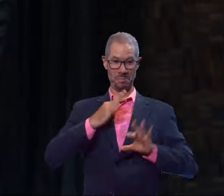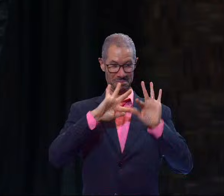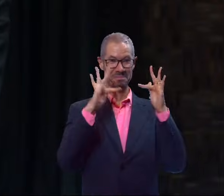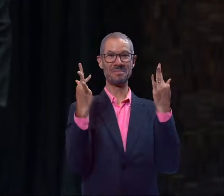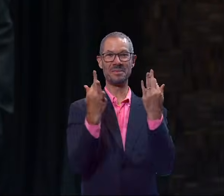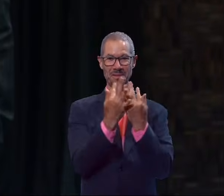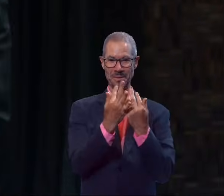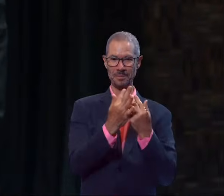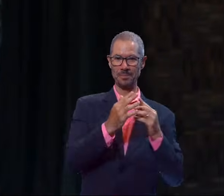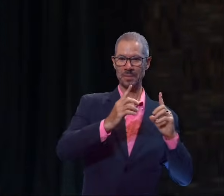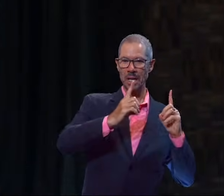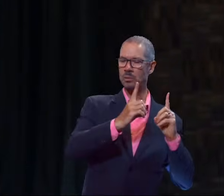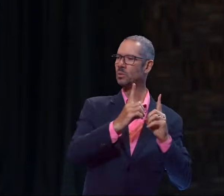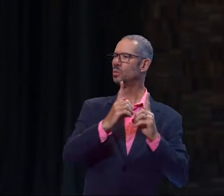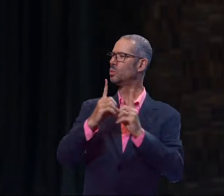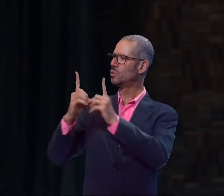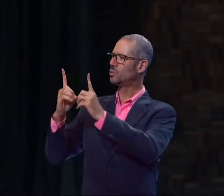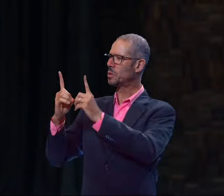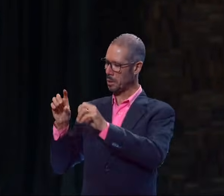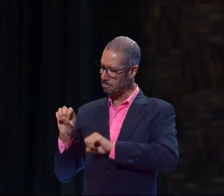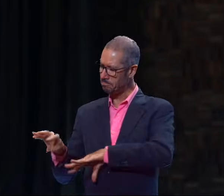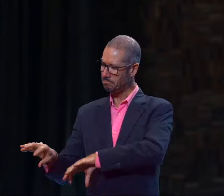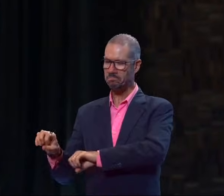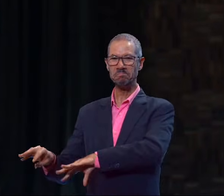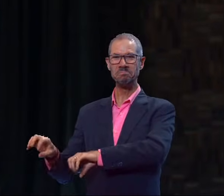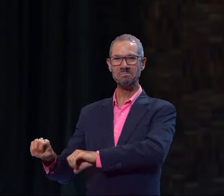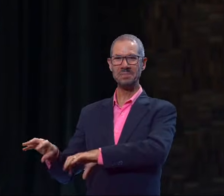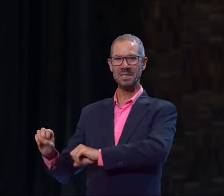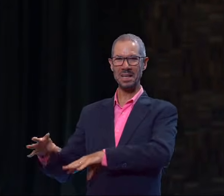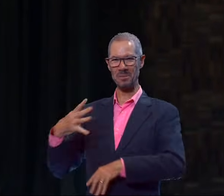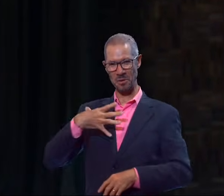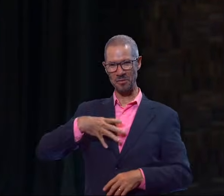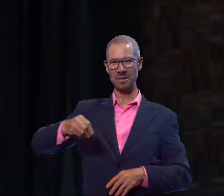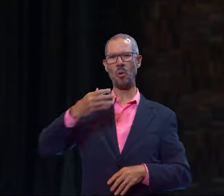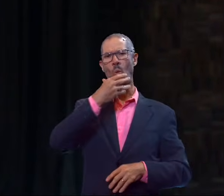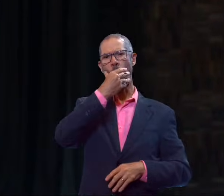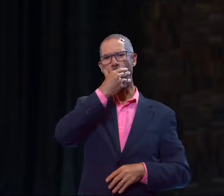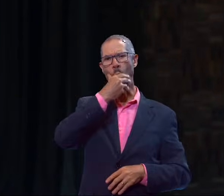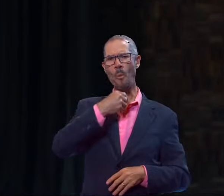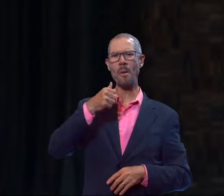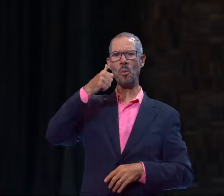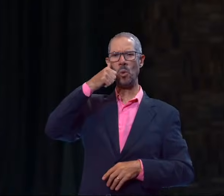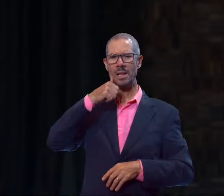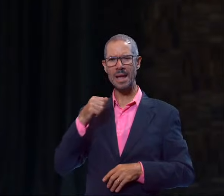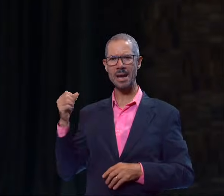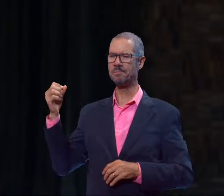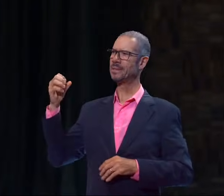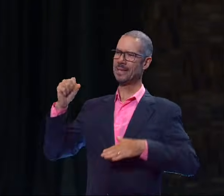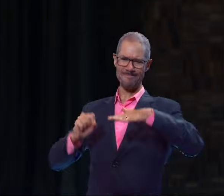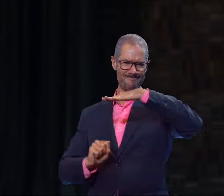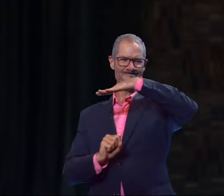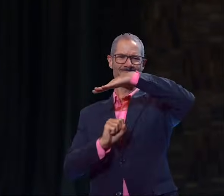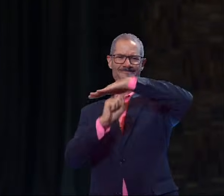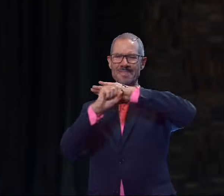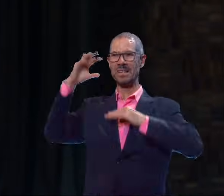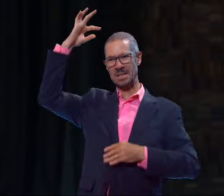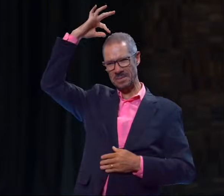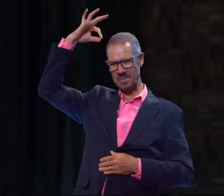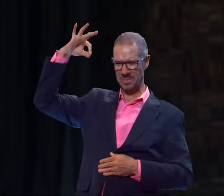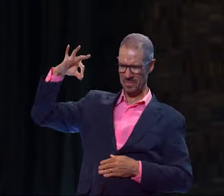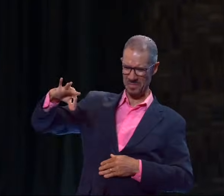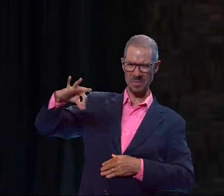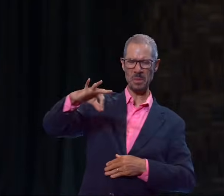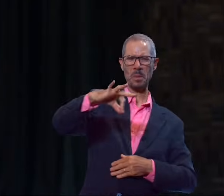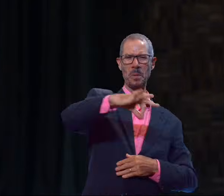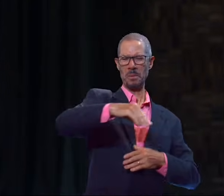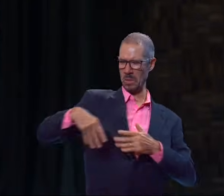quero discipular todo mundo, eu vou treinar os meus filhos. Eles vão ser homens e mulheres cheios do Espírito Santo. Na minha casa nós vamos trilhar